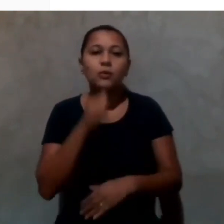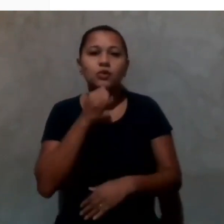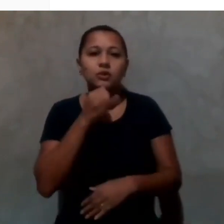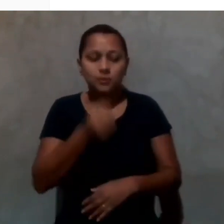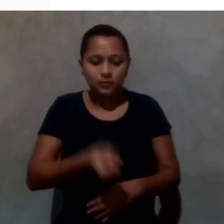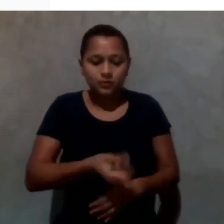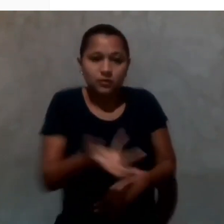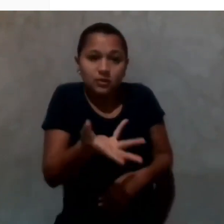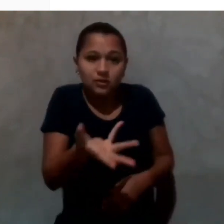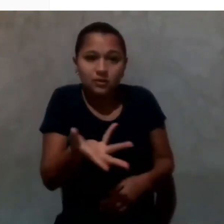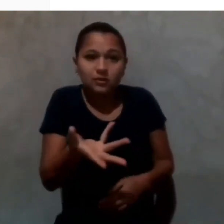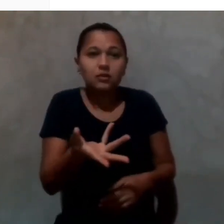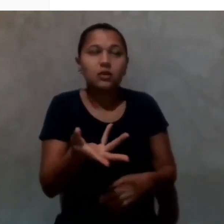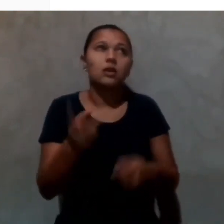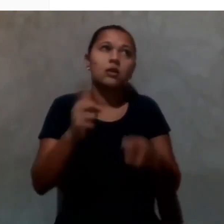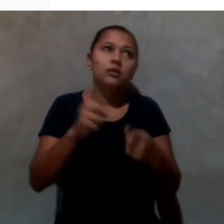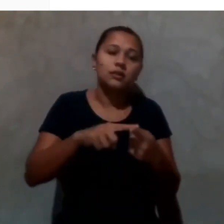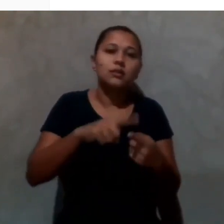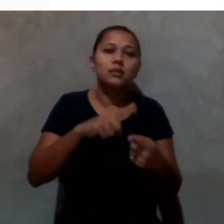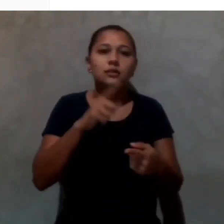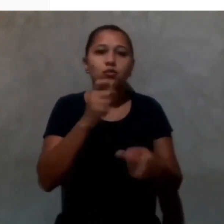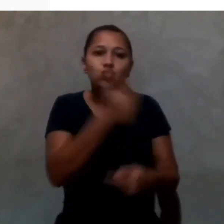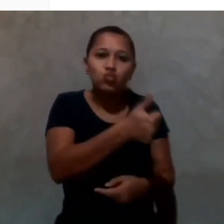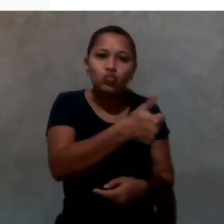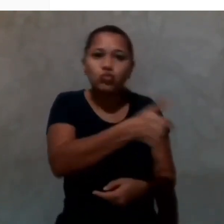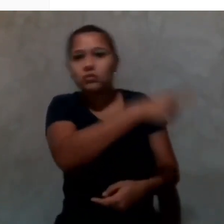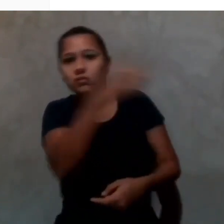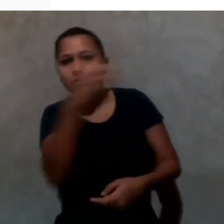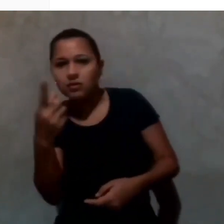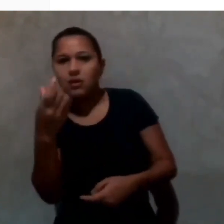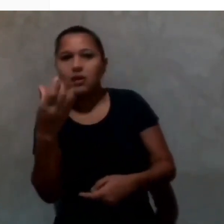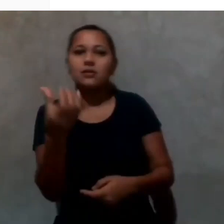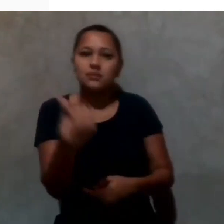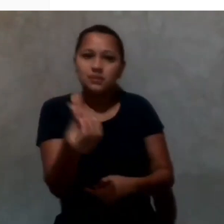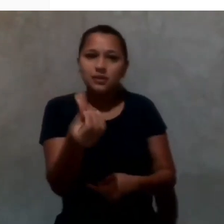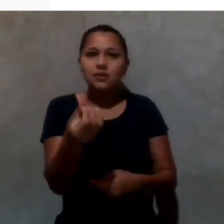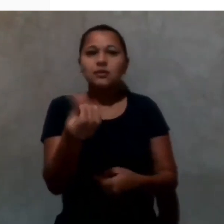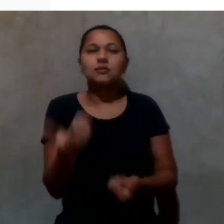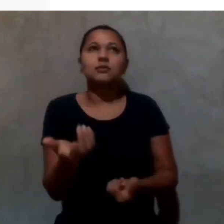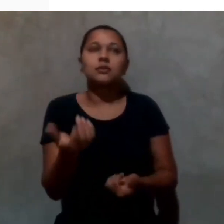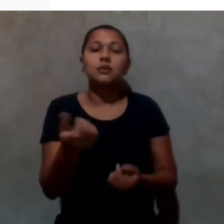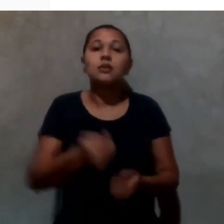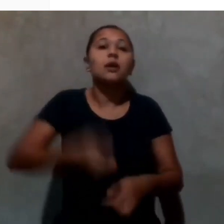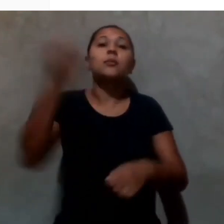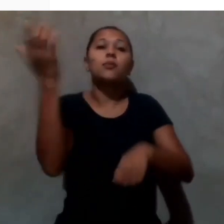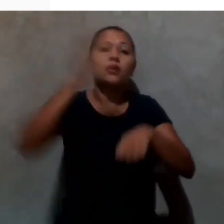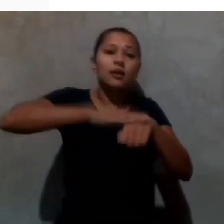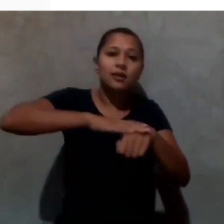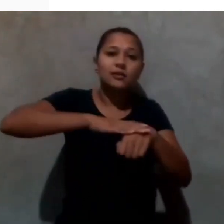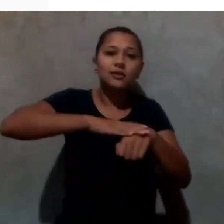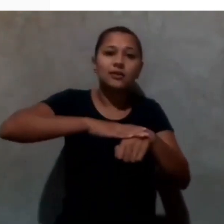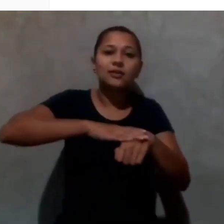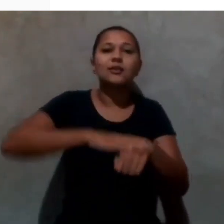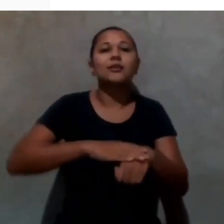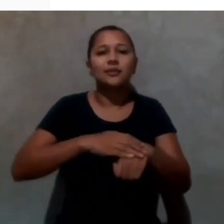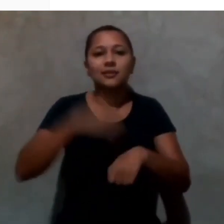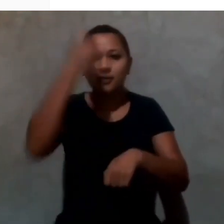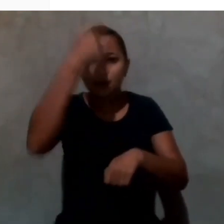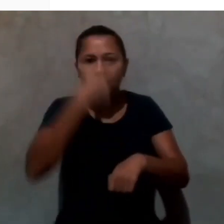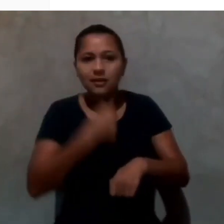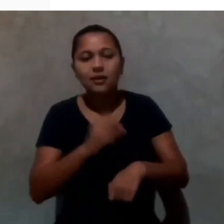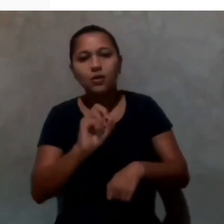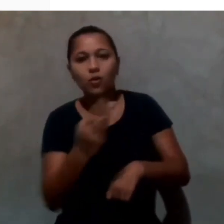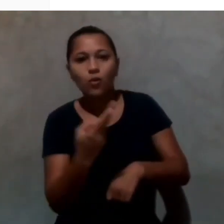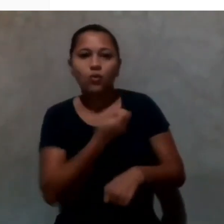da moeda, cara ou coroa. A partir daí, podemos definir o que é um espaço amostral e o que é